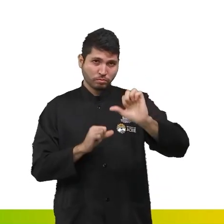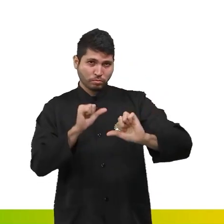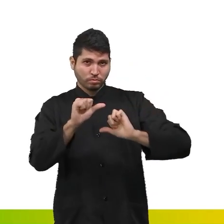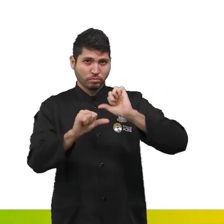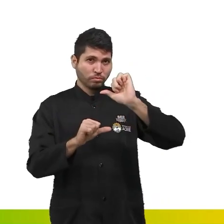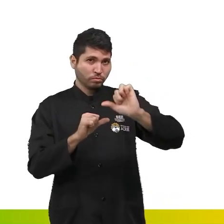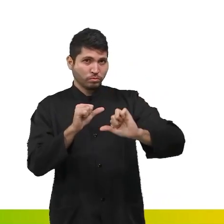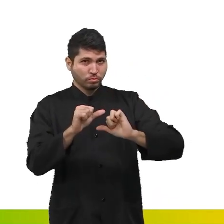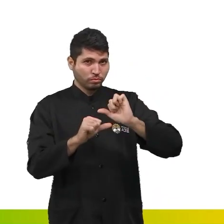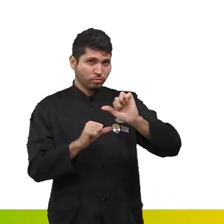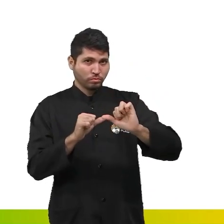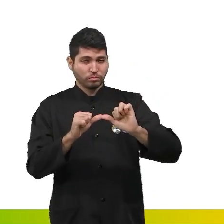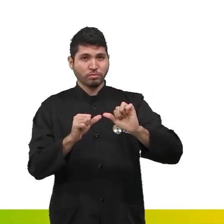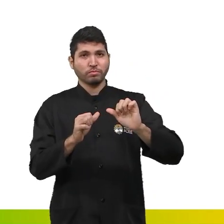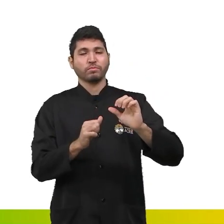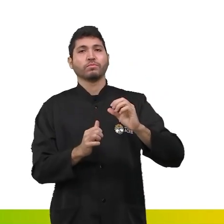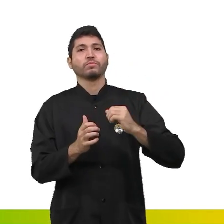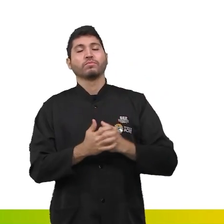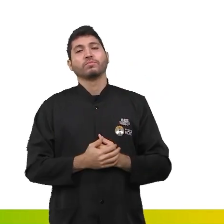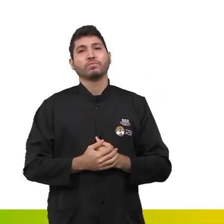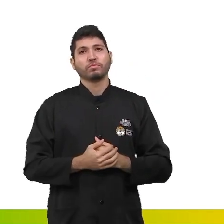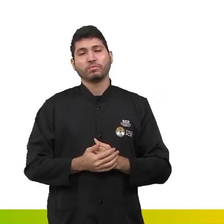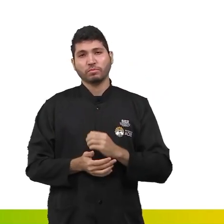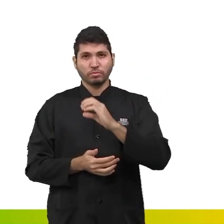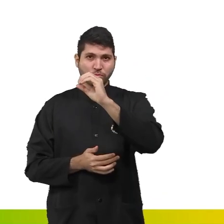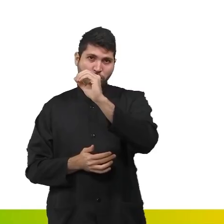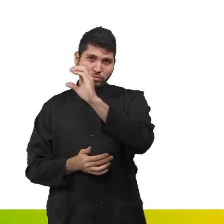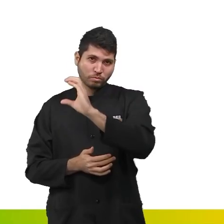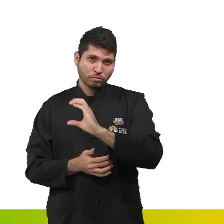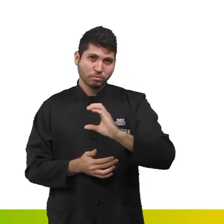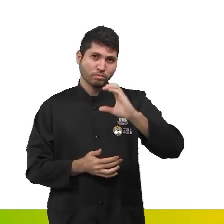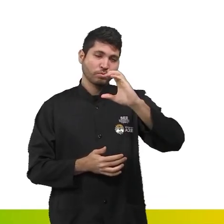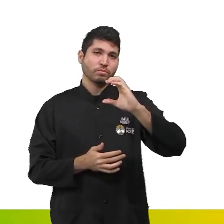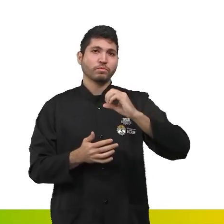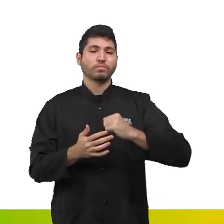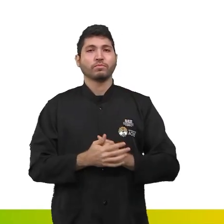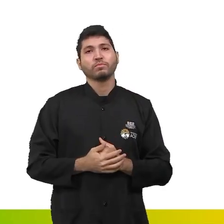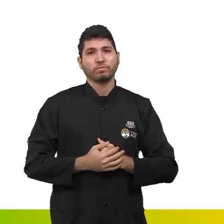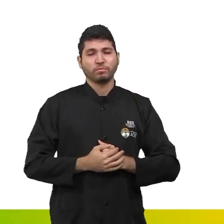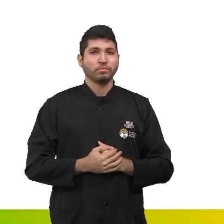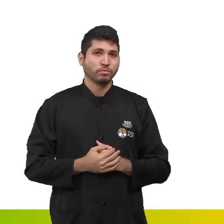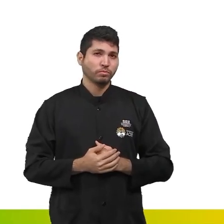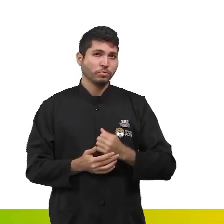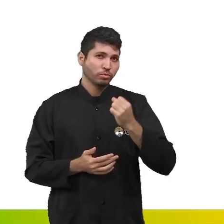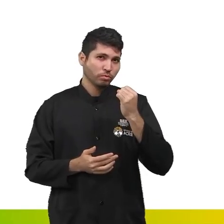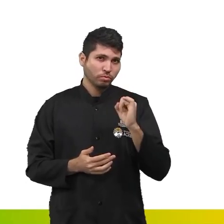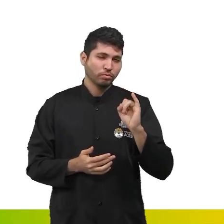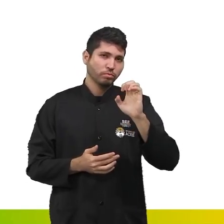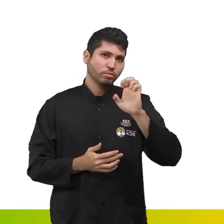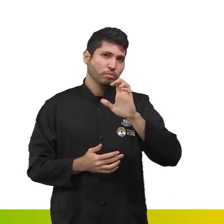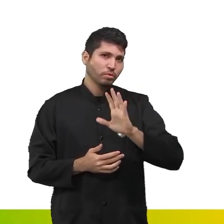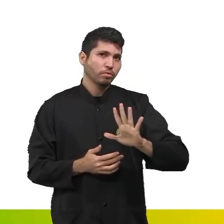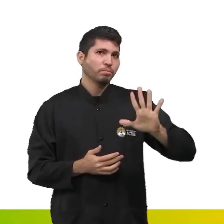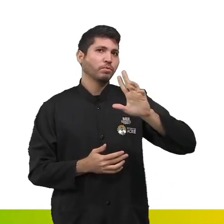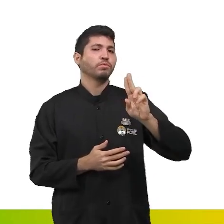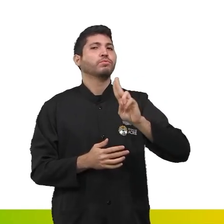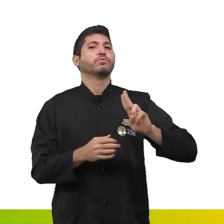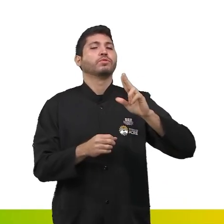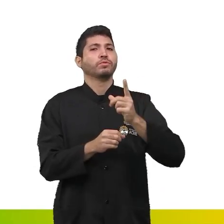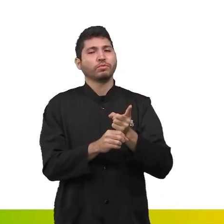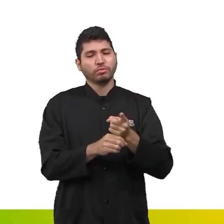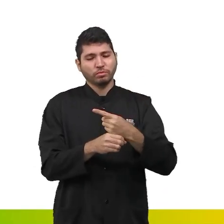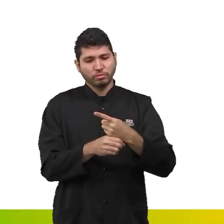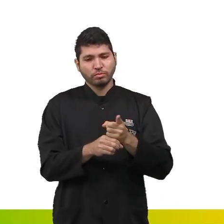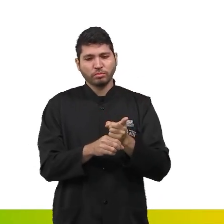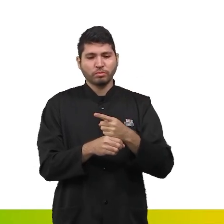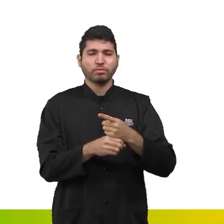vão acontecer no Ocidente. E se o europeu tinha a bússola que possibilitou as grandes navegações acontecerem, é uma